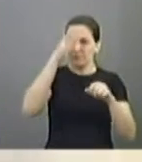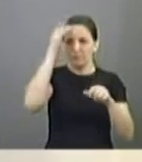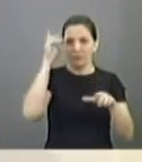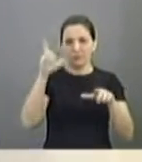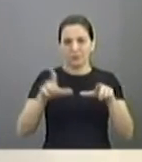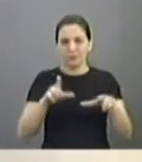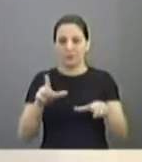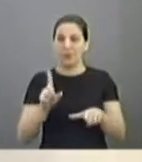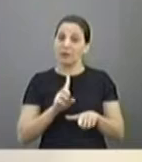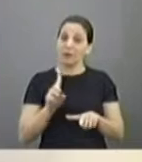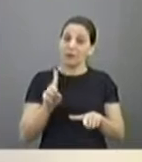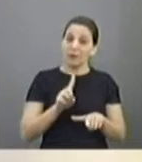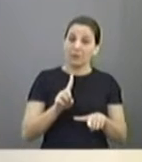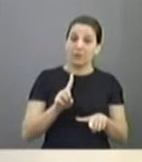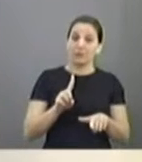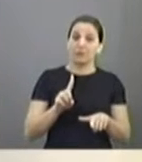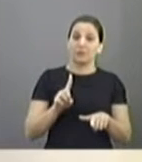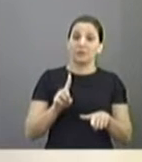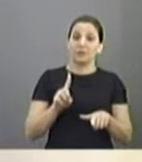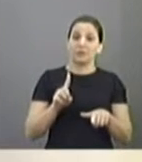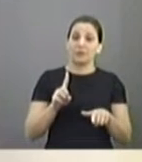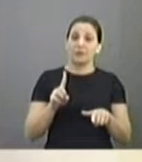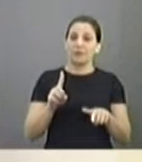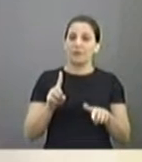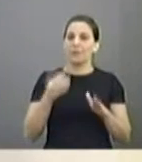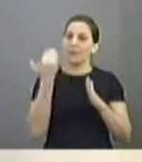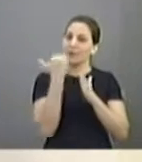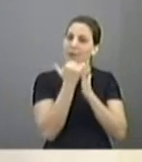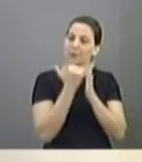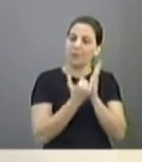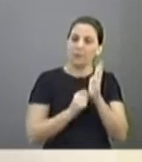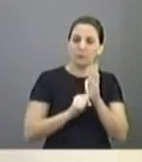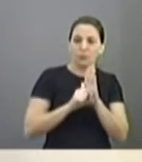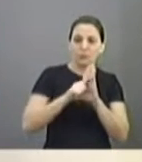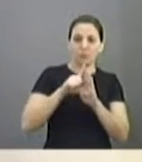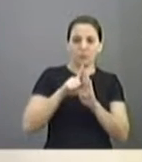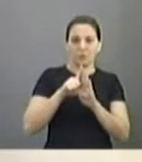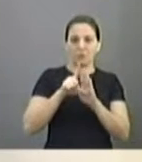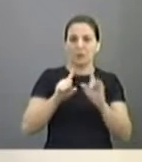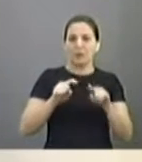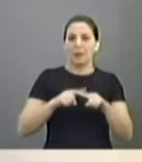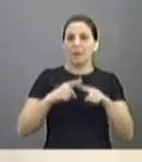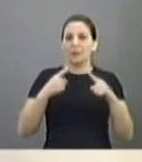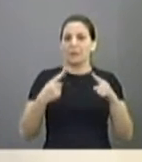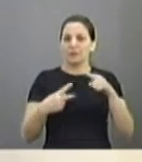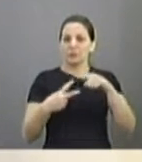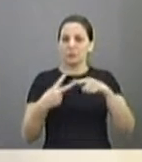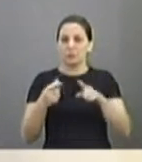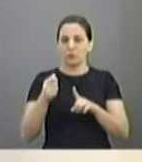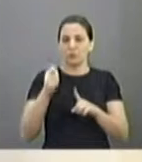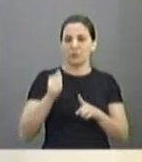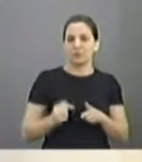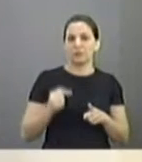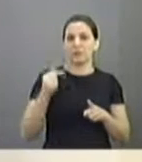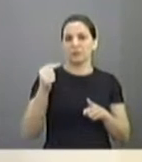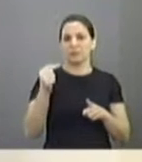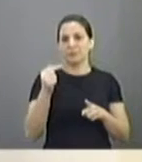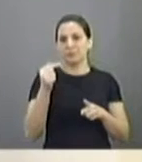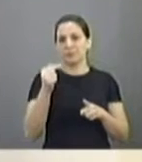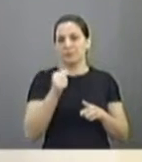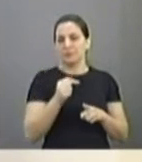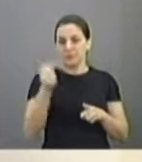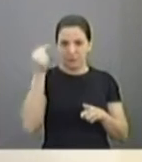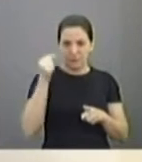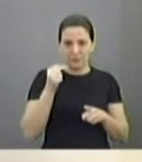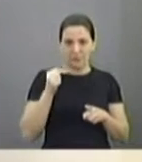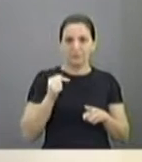públicos, nem era necessariamente a pauta do aumento, mas dizer que há umas 2 semanas eu cheguei a dizer aqui nessa tribuna